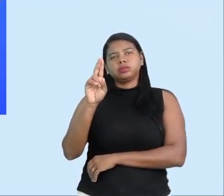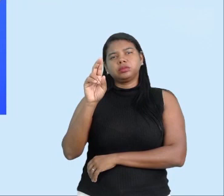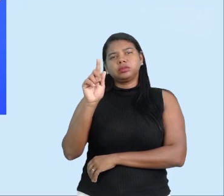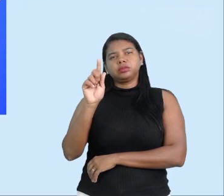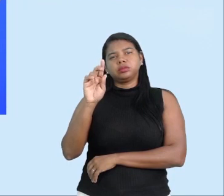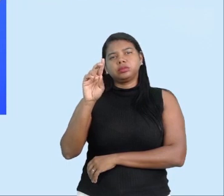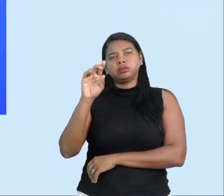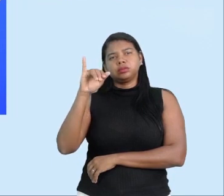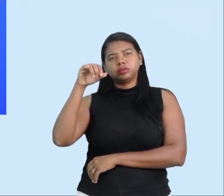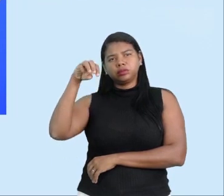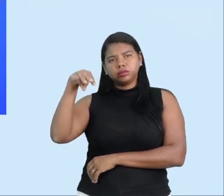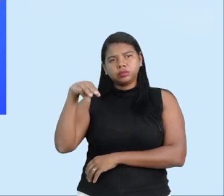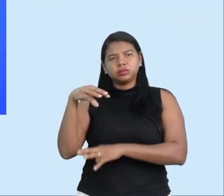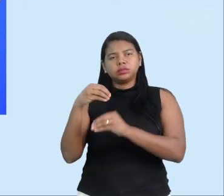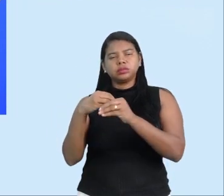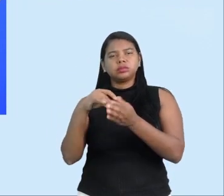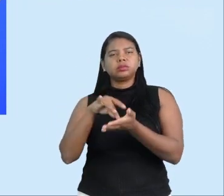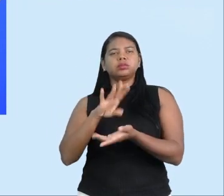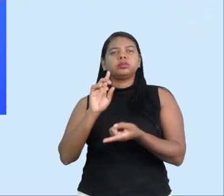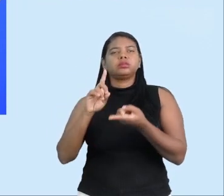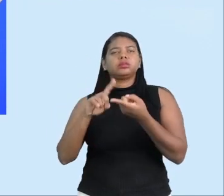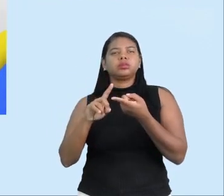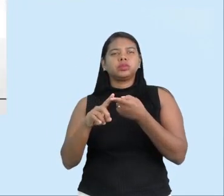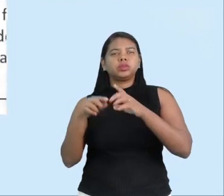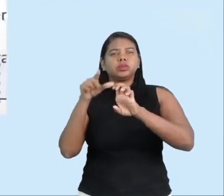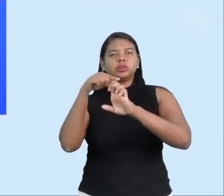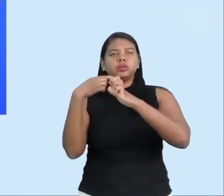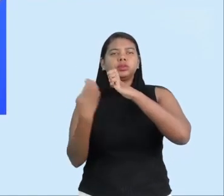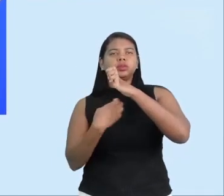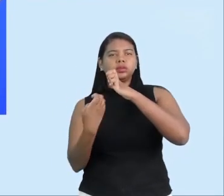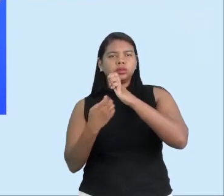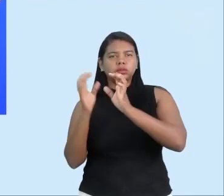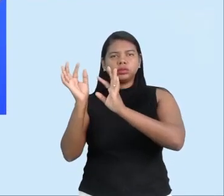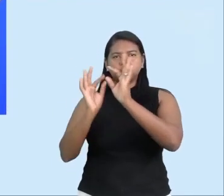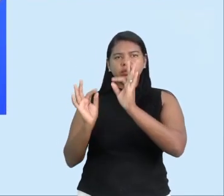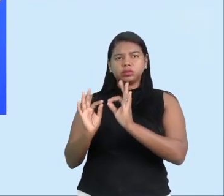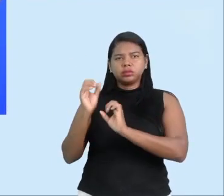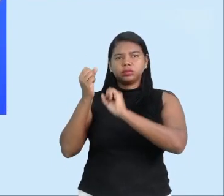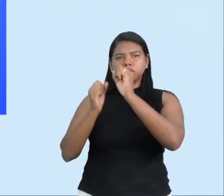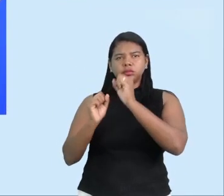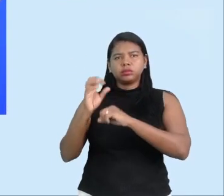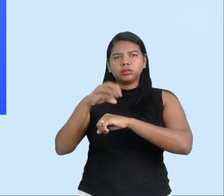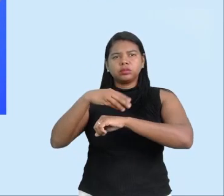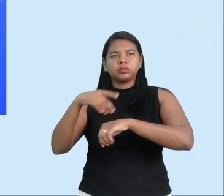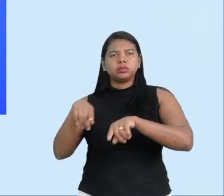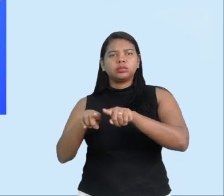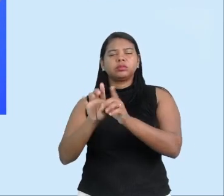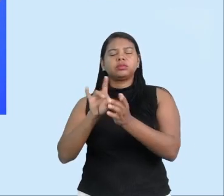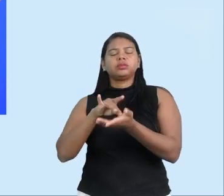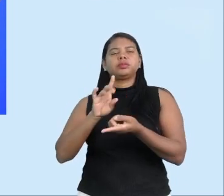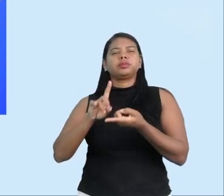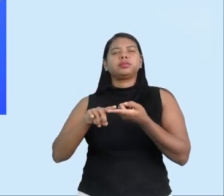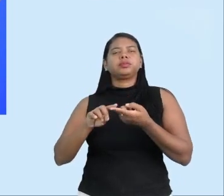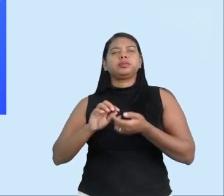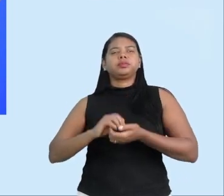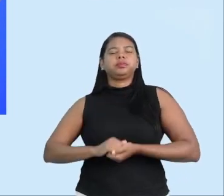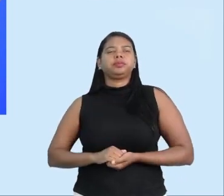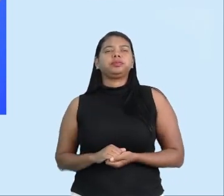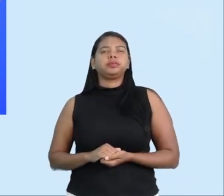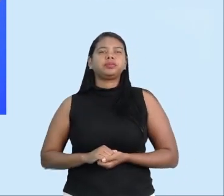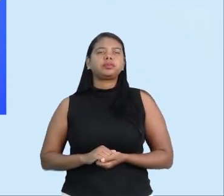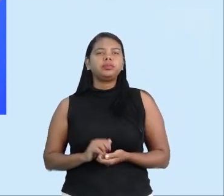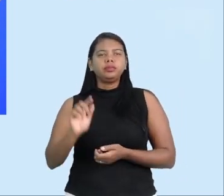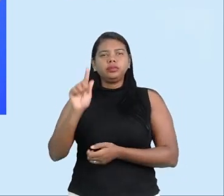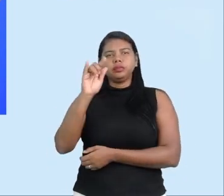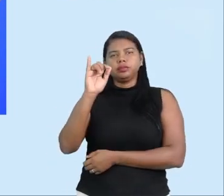feito pela comunidade ou até mesmo pela empresa que o produz. Os recursos do GIMP, que é um software tão